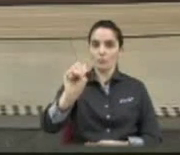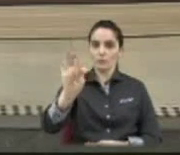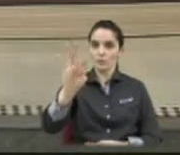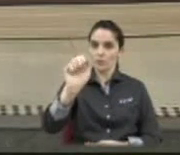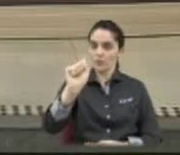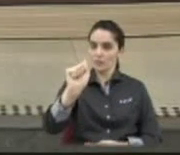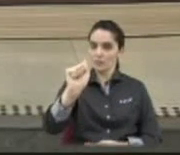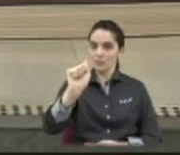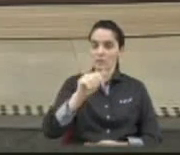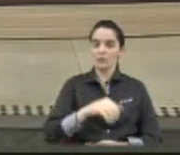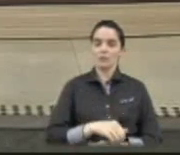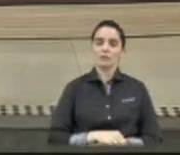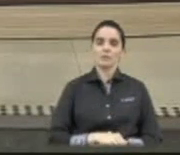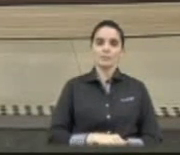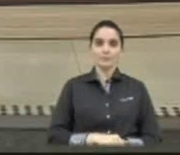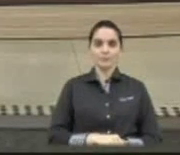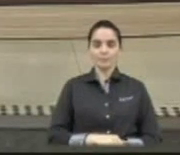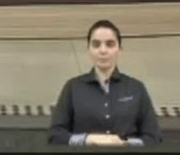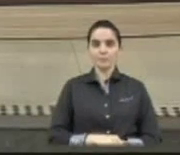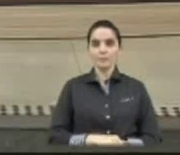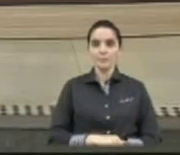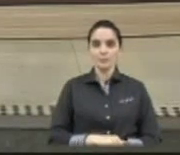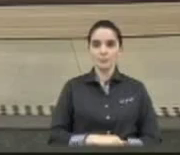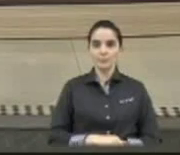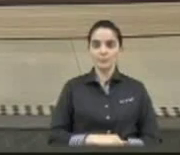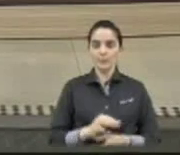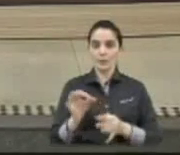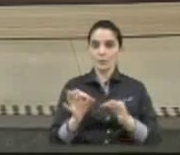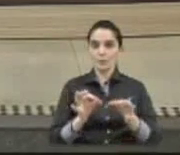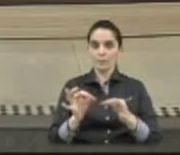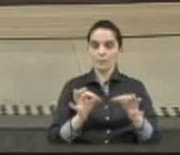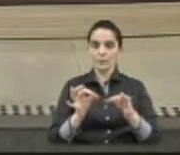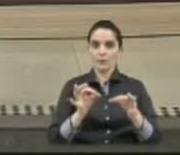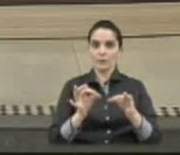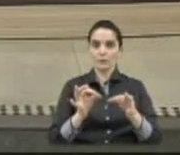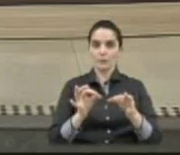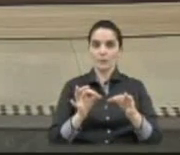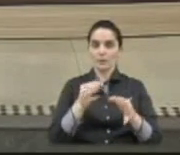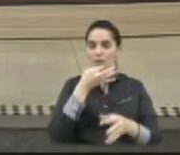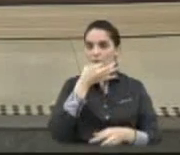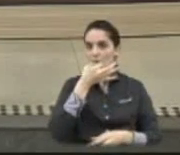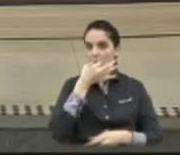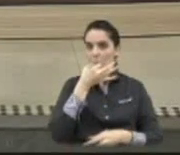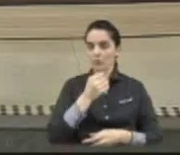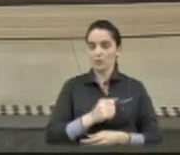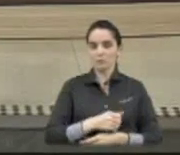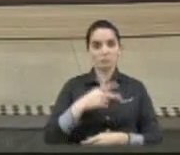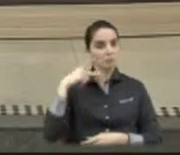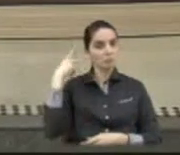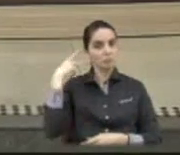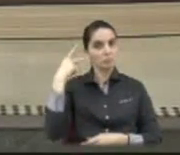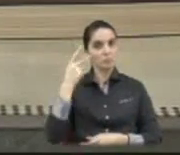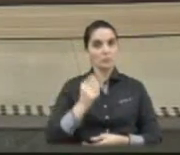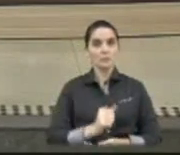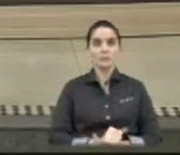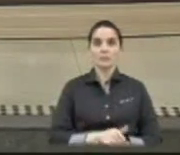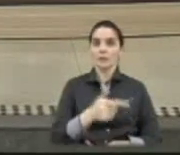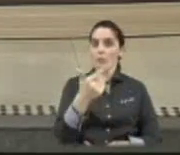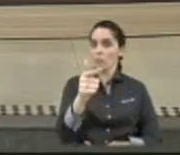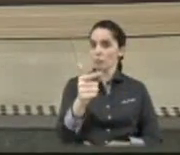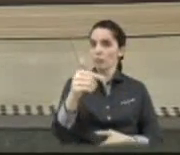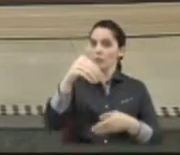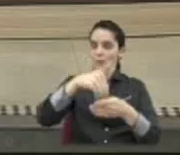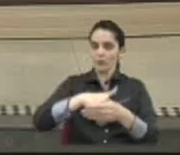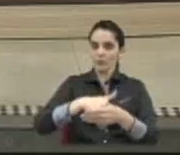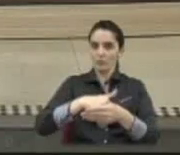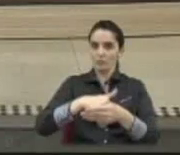buscar soluções. O projeto está em discussão. Algum vereador deseja? Não